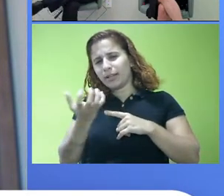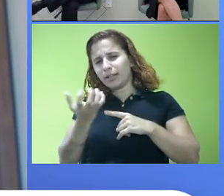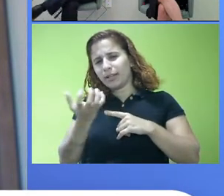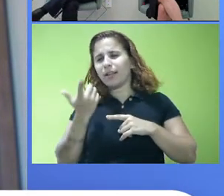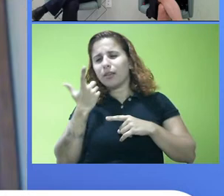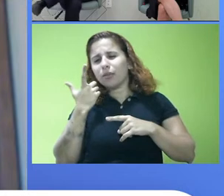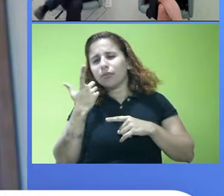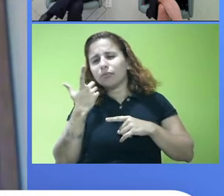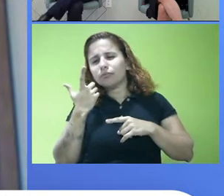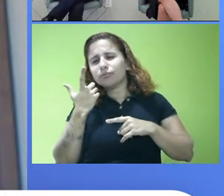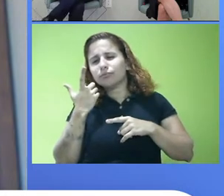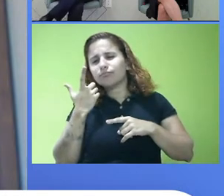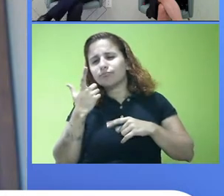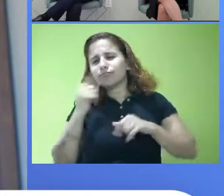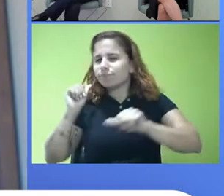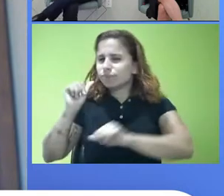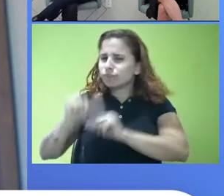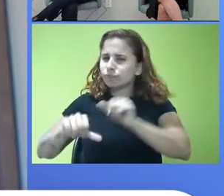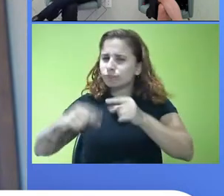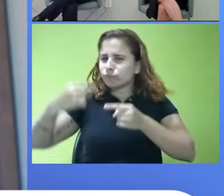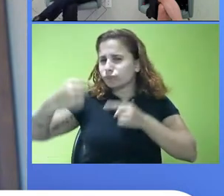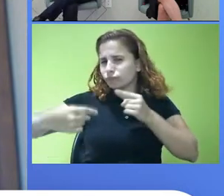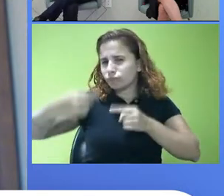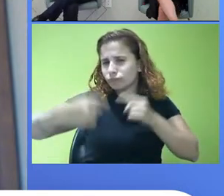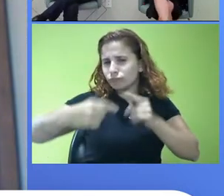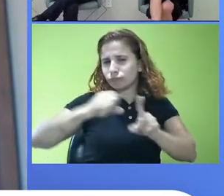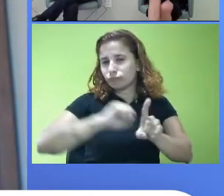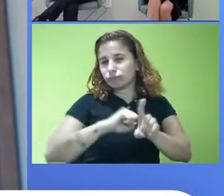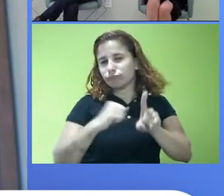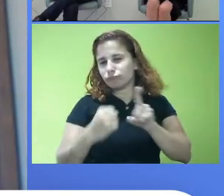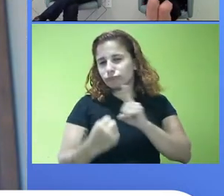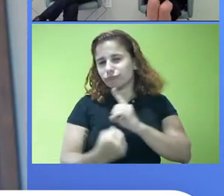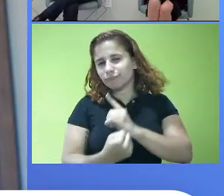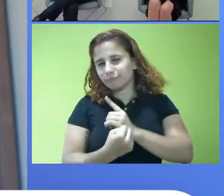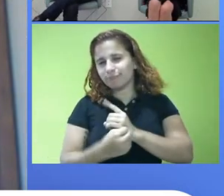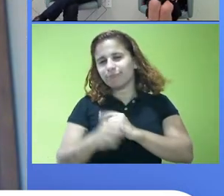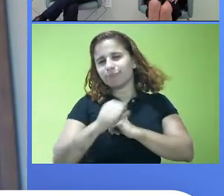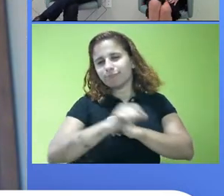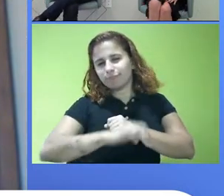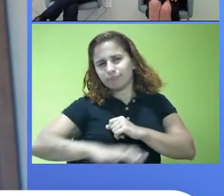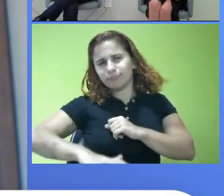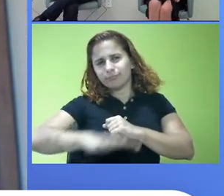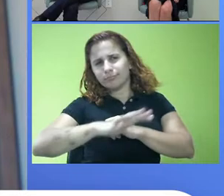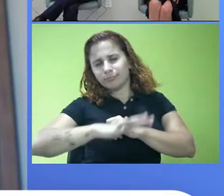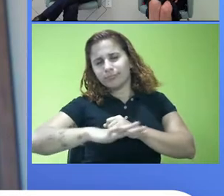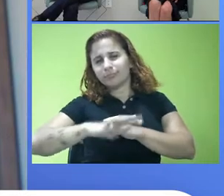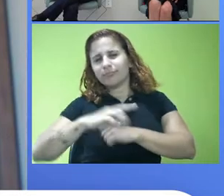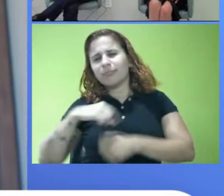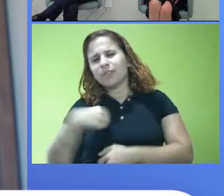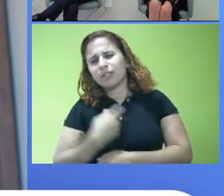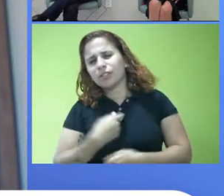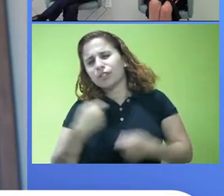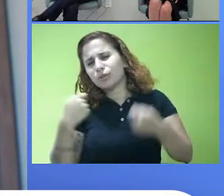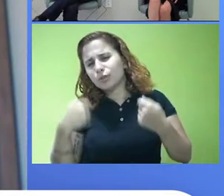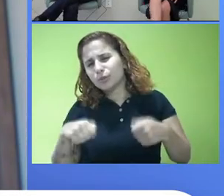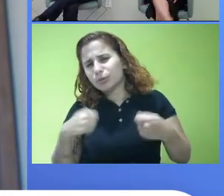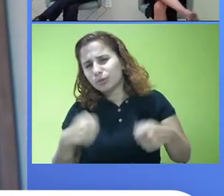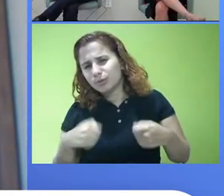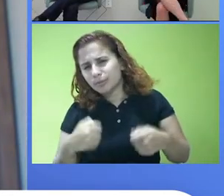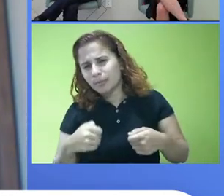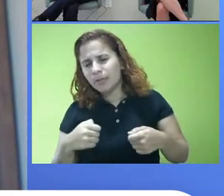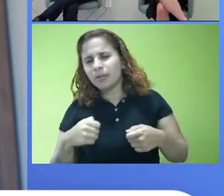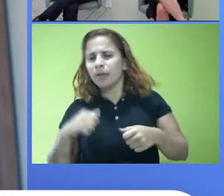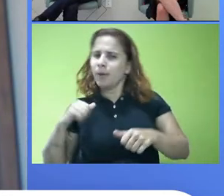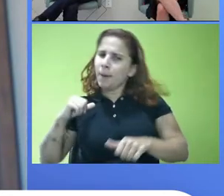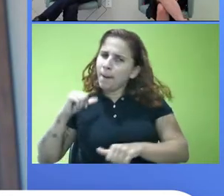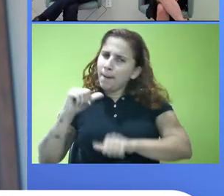assistência social como esse espaço que a gente precisa realmente consolidar essa virada